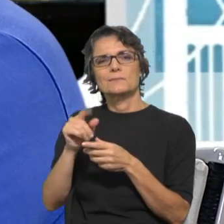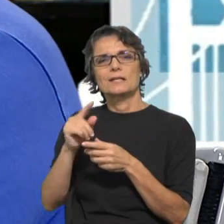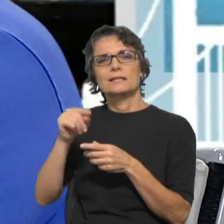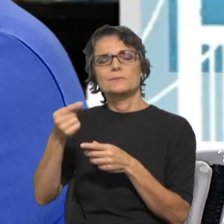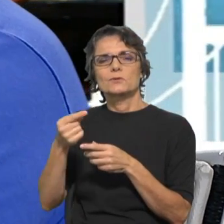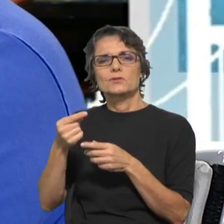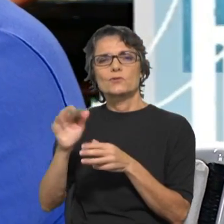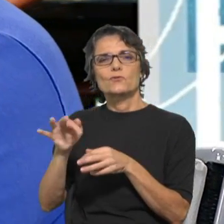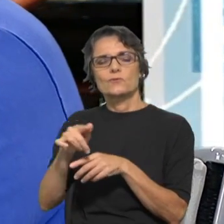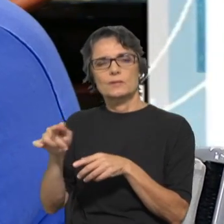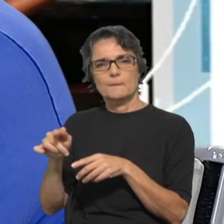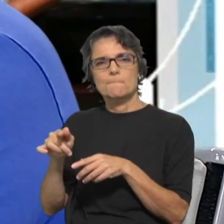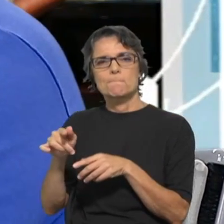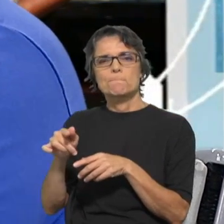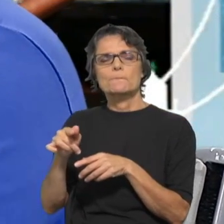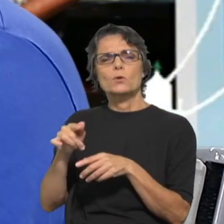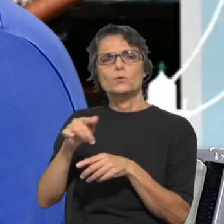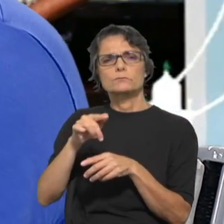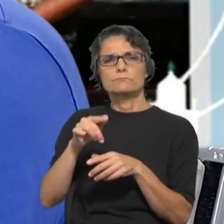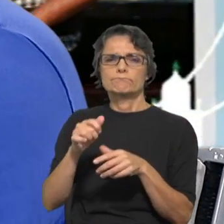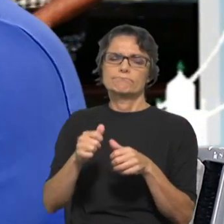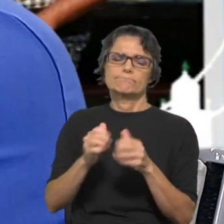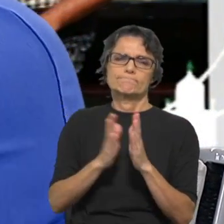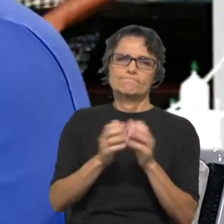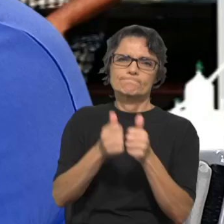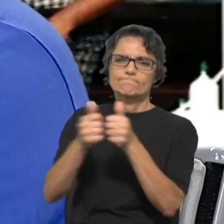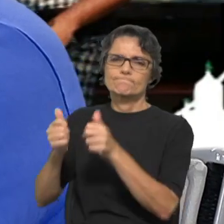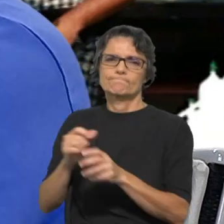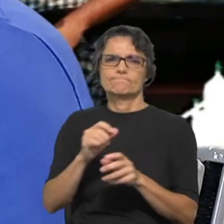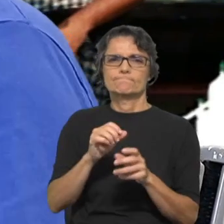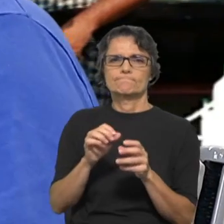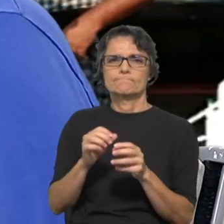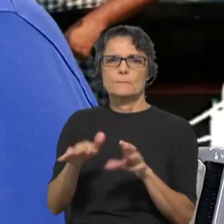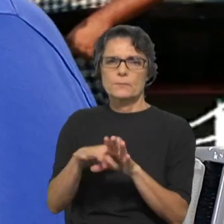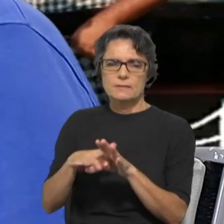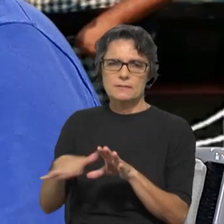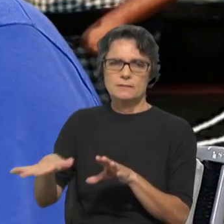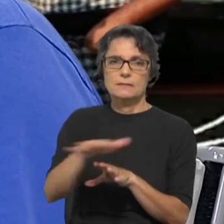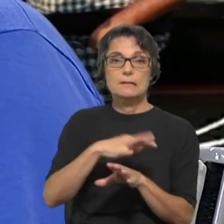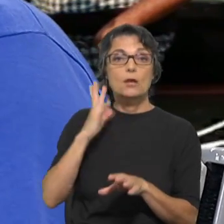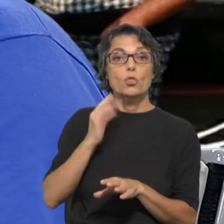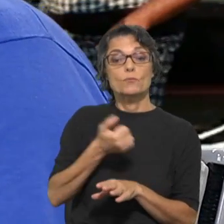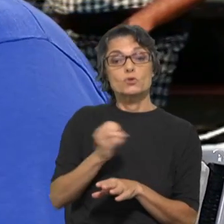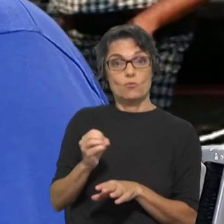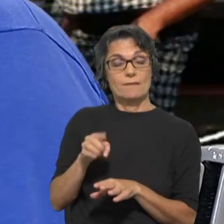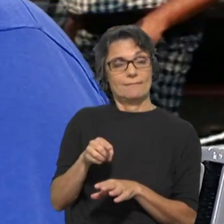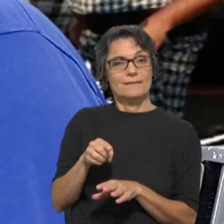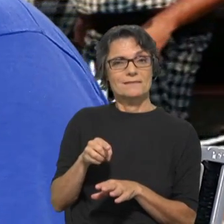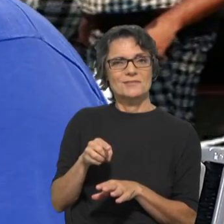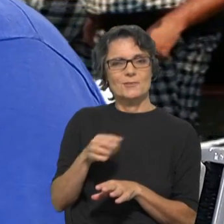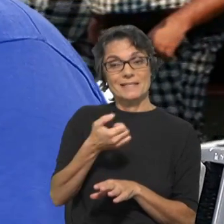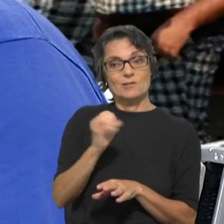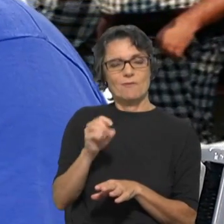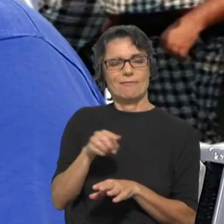sarau que é participado pelas várias dioceses, onde cada uma dá o seu contributo. Este ano o número 50, como é um número redondo,